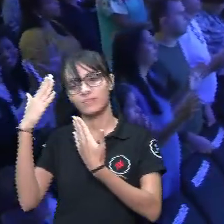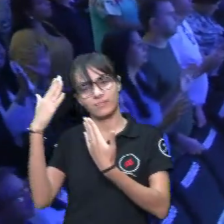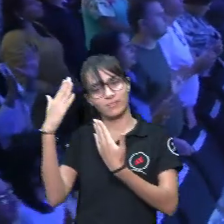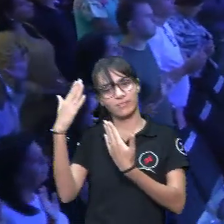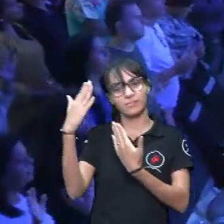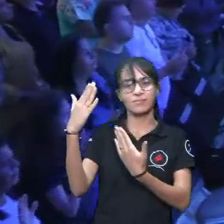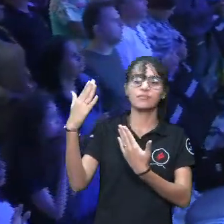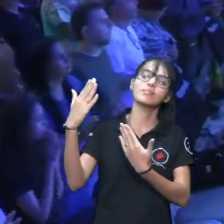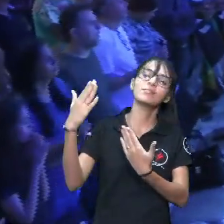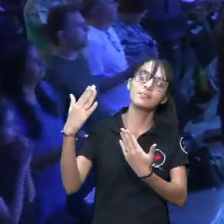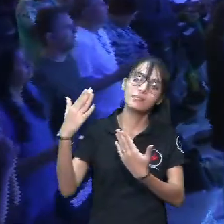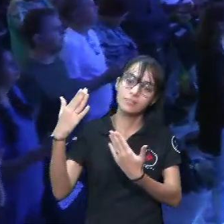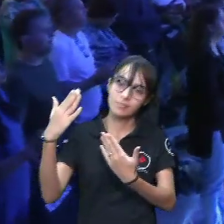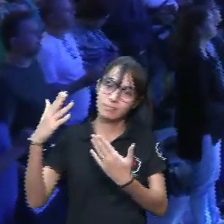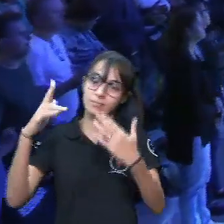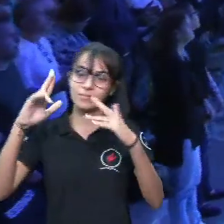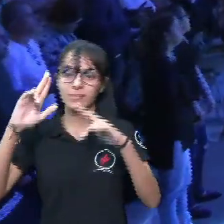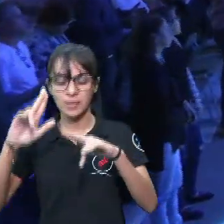Pai,